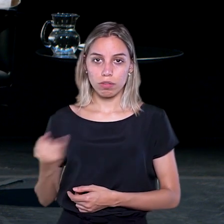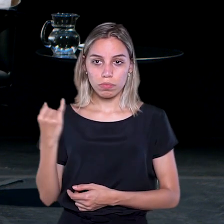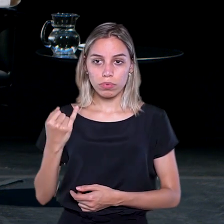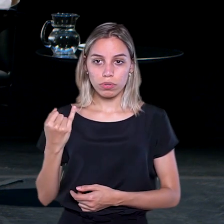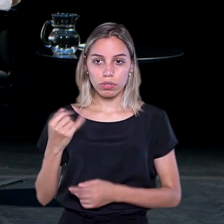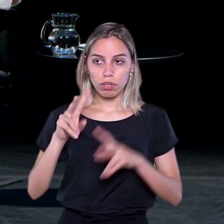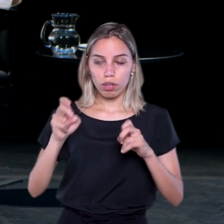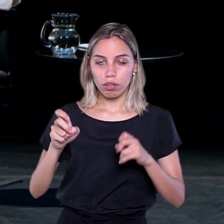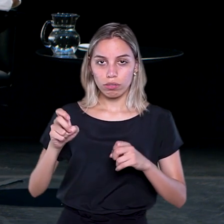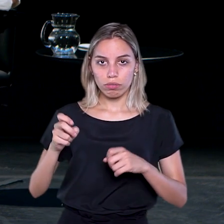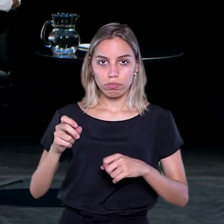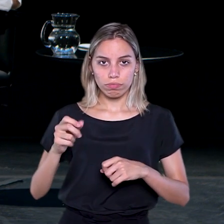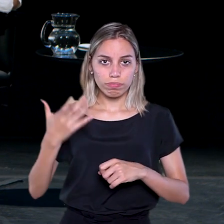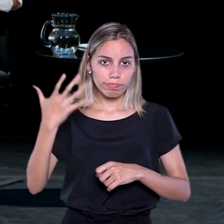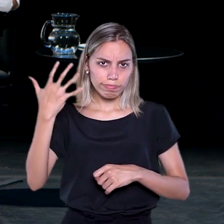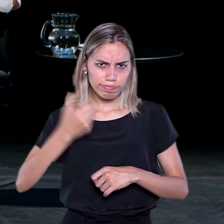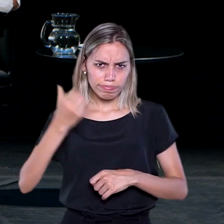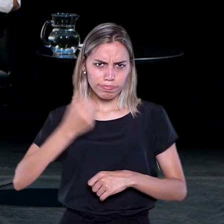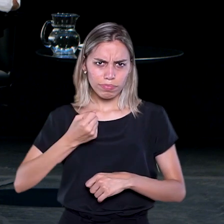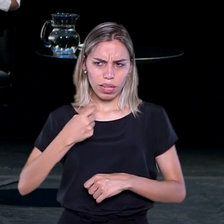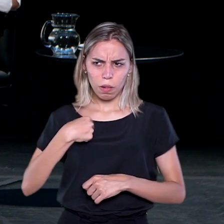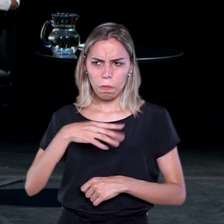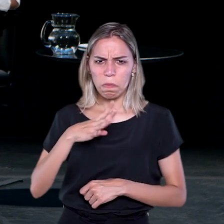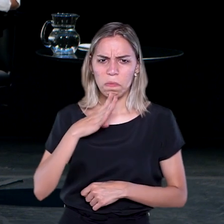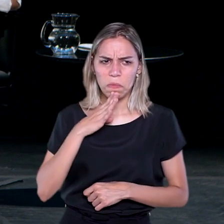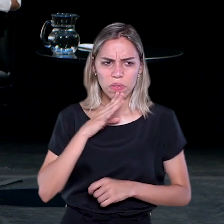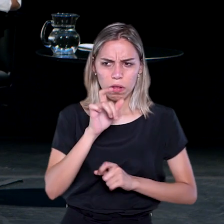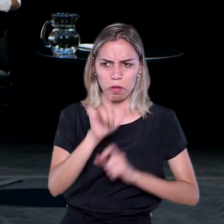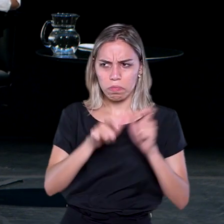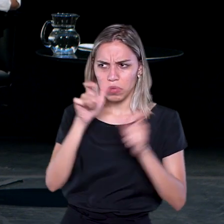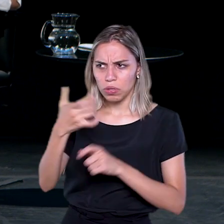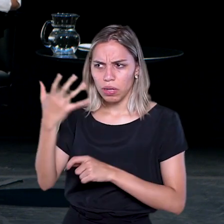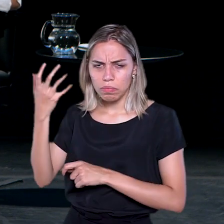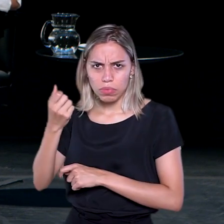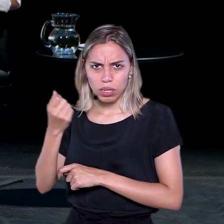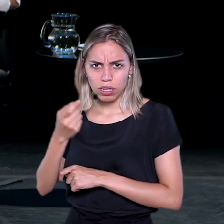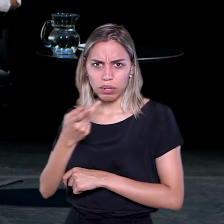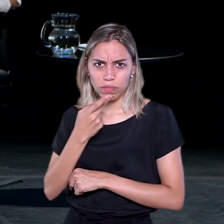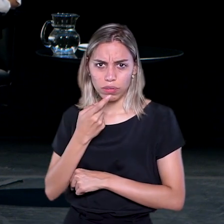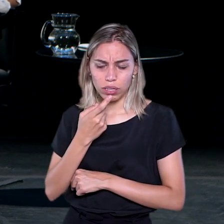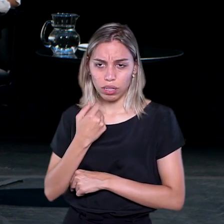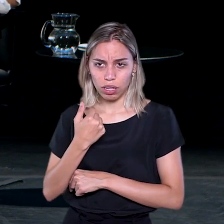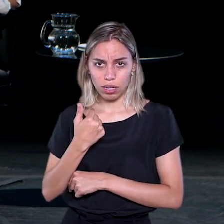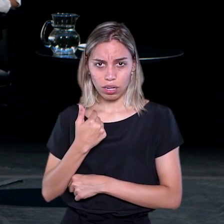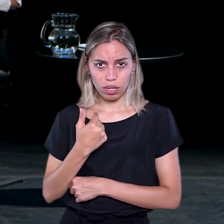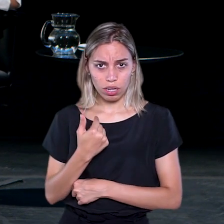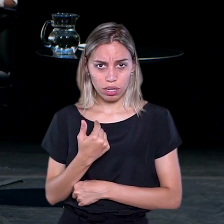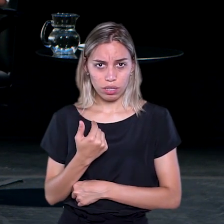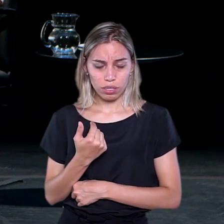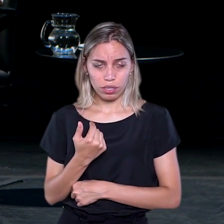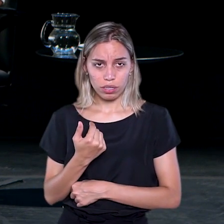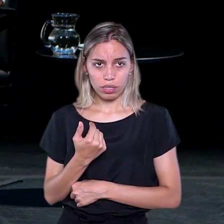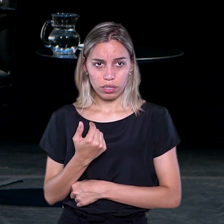branquitude? Porque eu conheço muita gente branca que tem uma posição